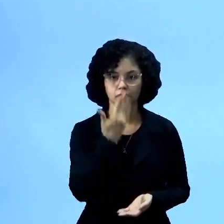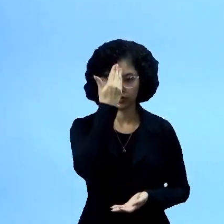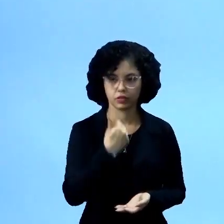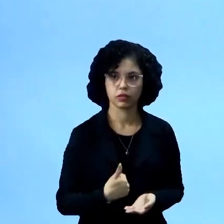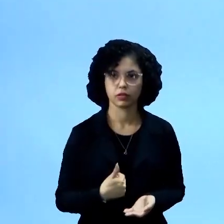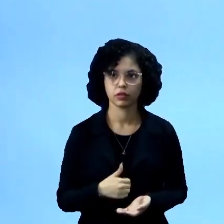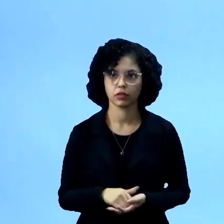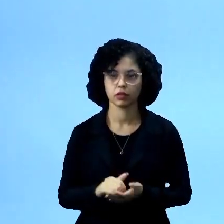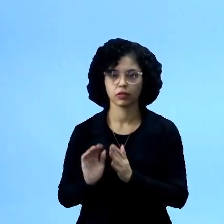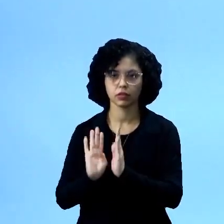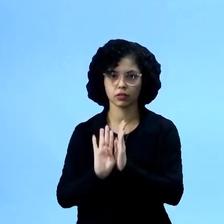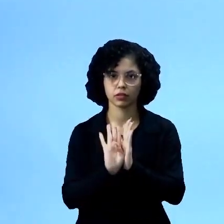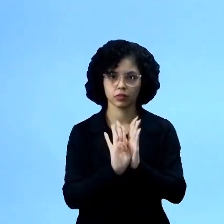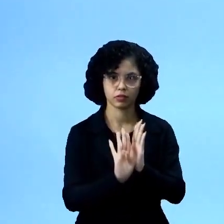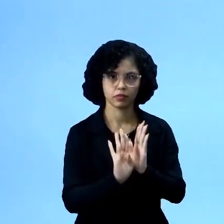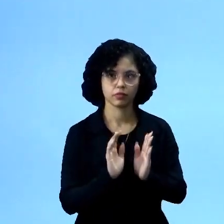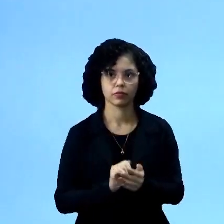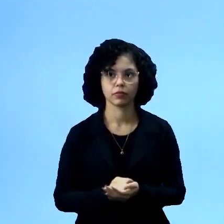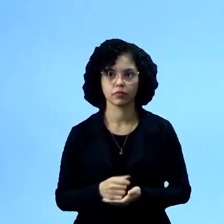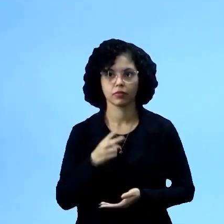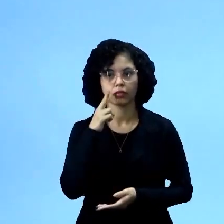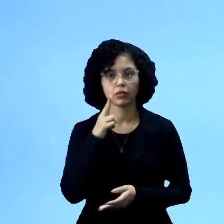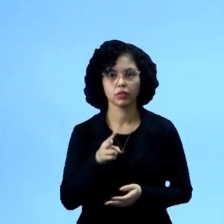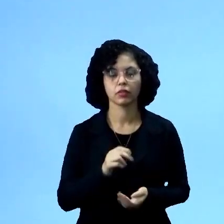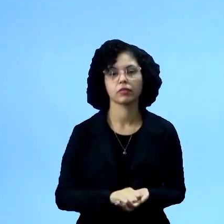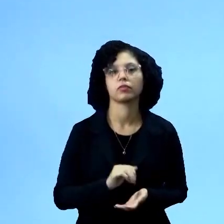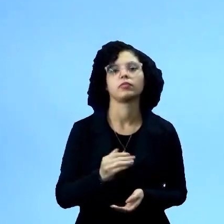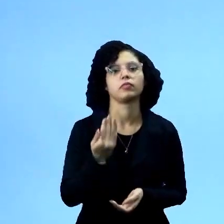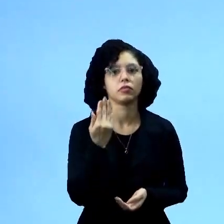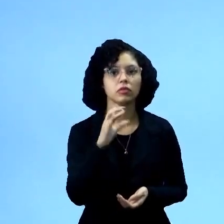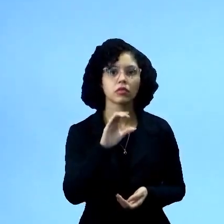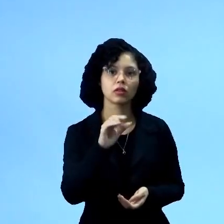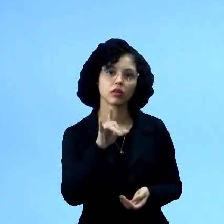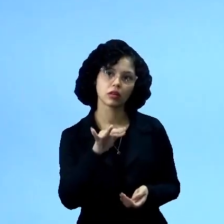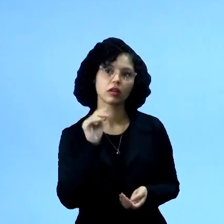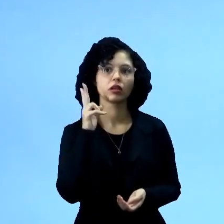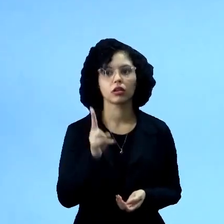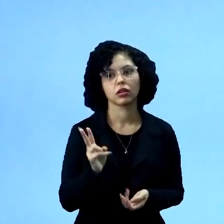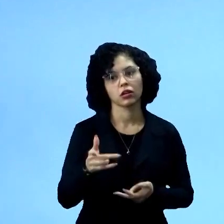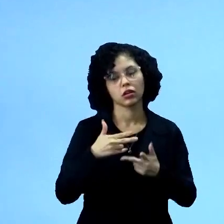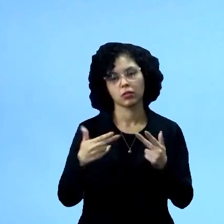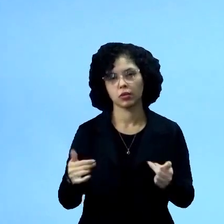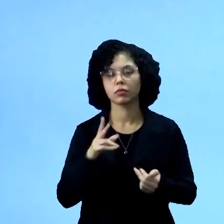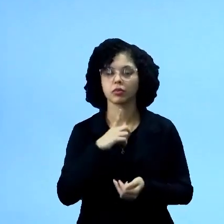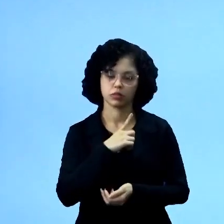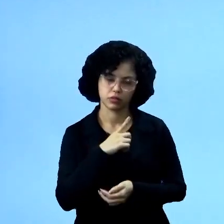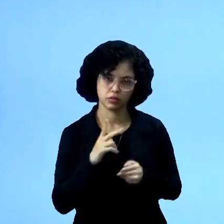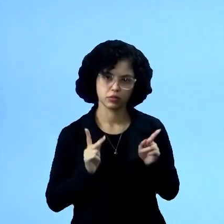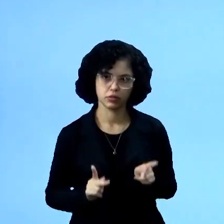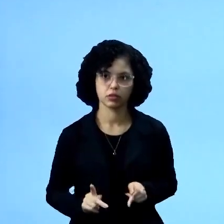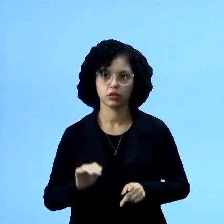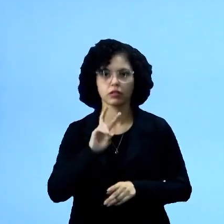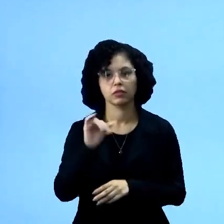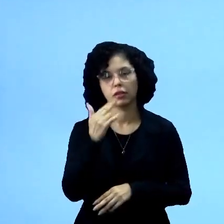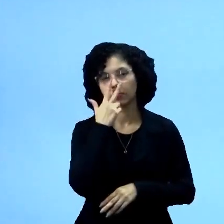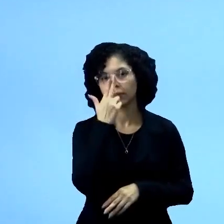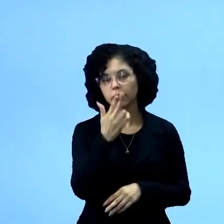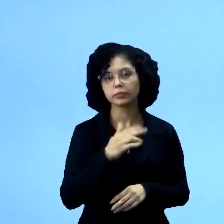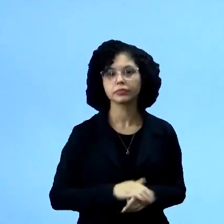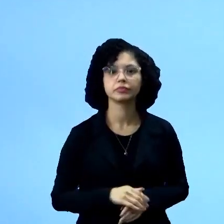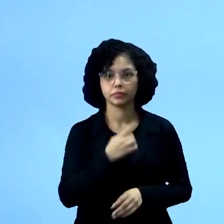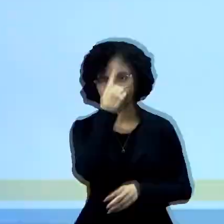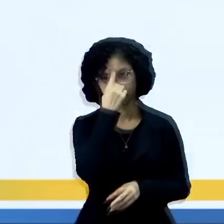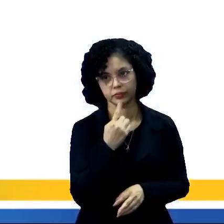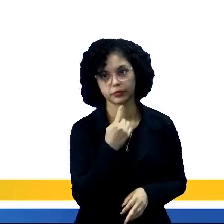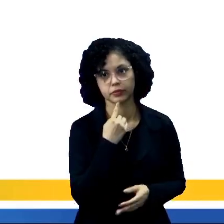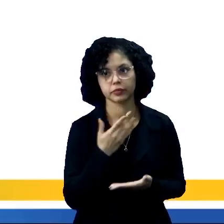a gente vira o lado o inverso, fica de costa para o espelho, a mesma posição é o que vai apresentar essa figura que nós